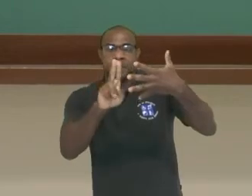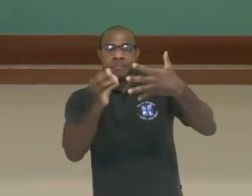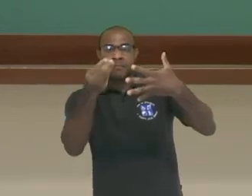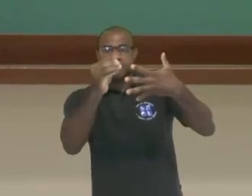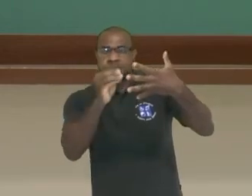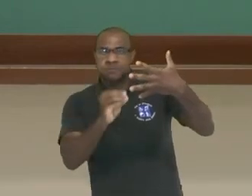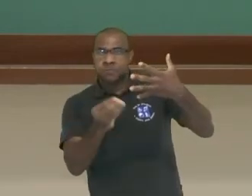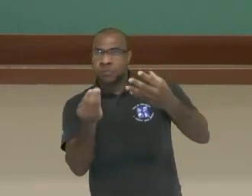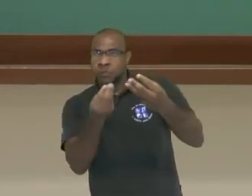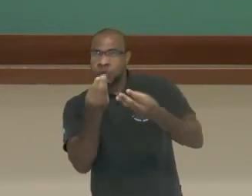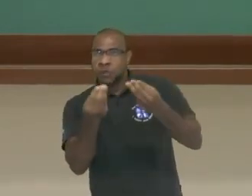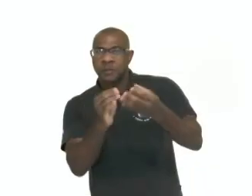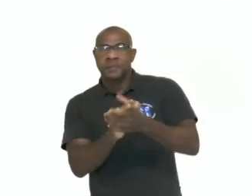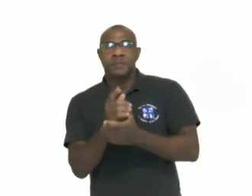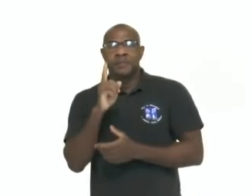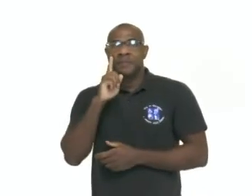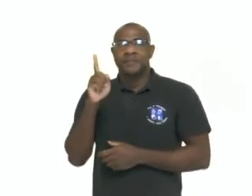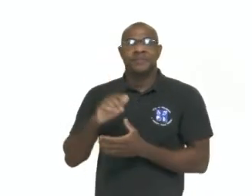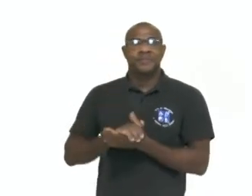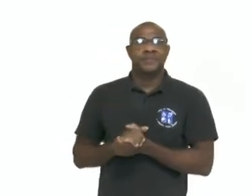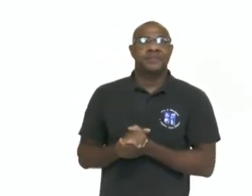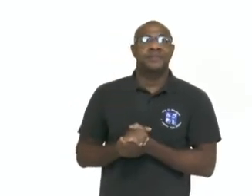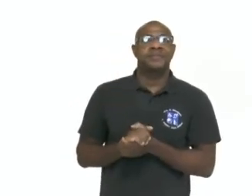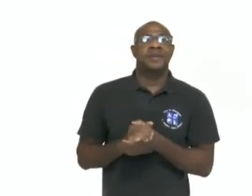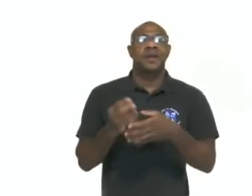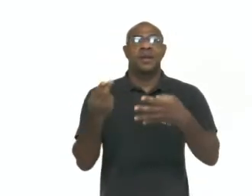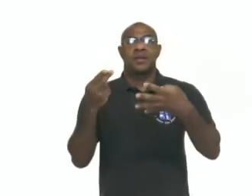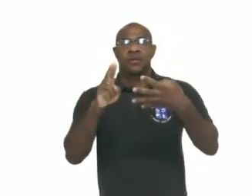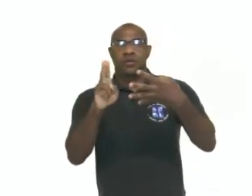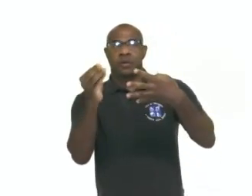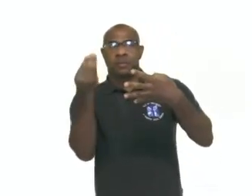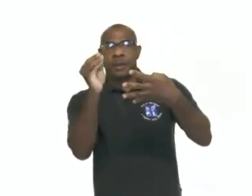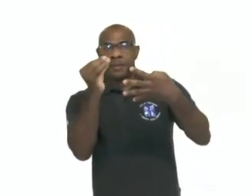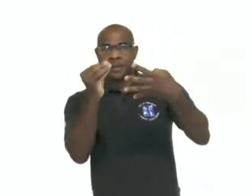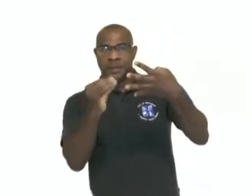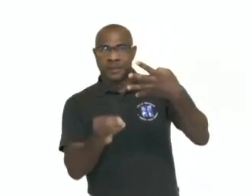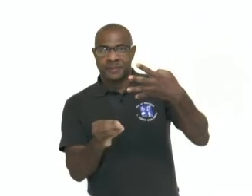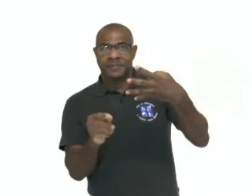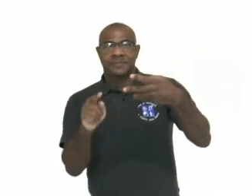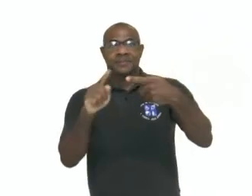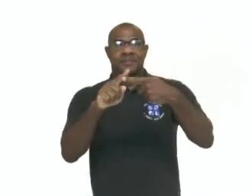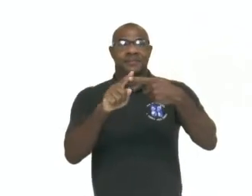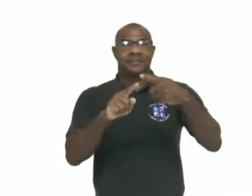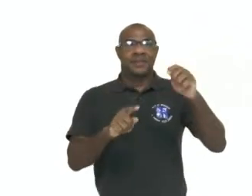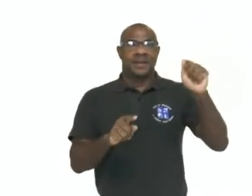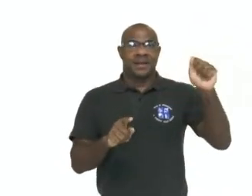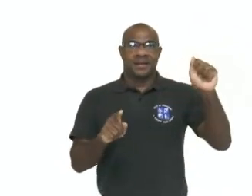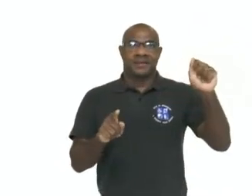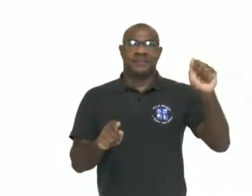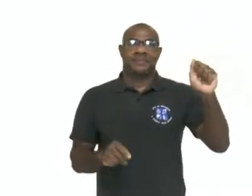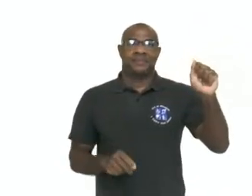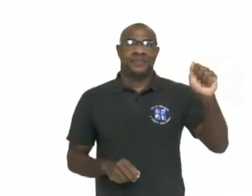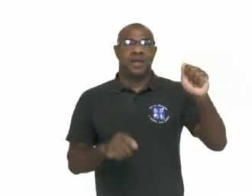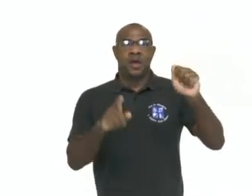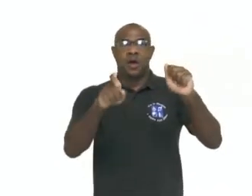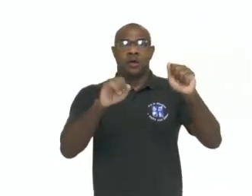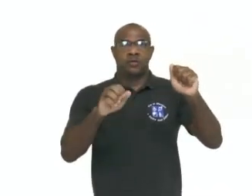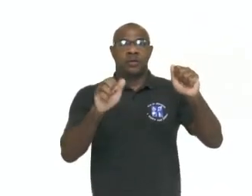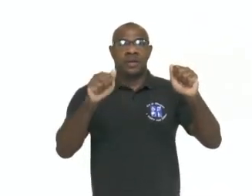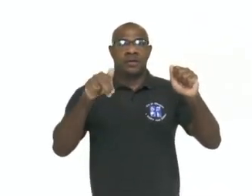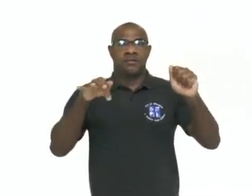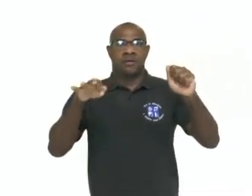ver? Então, a L2O3, que é o óxido de alumínio, é um óxido anfótero, tem aquele comportamento